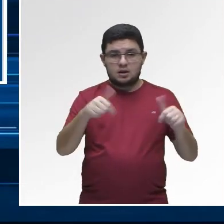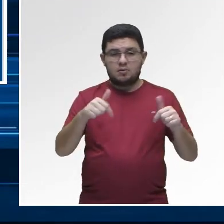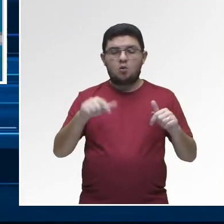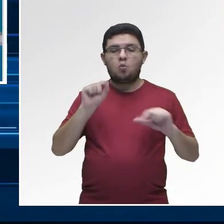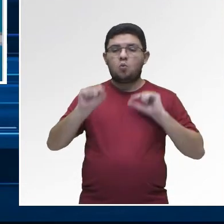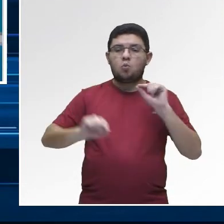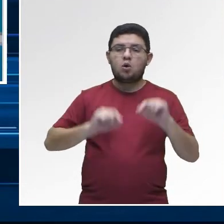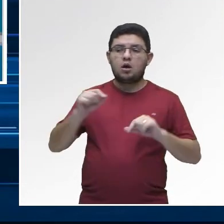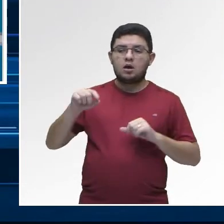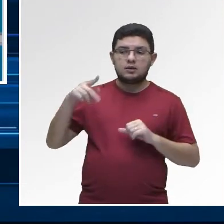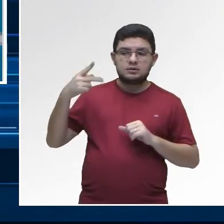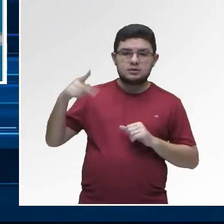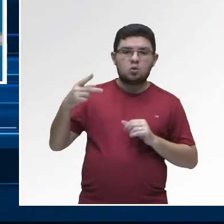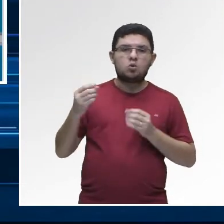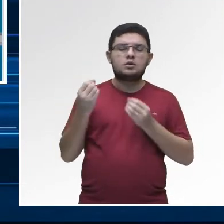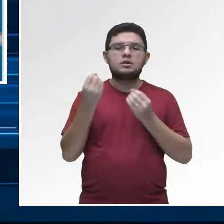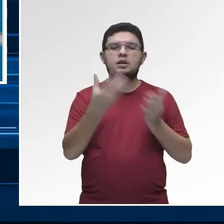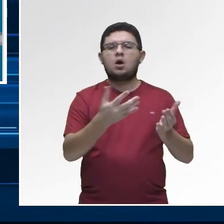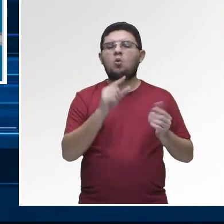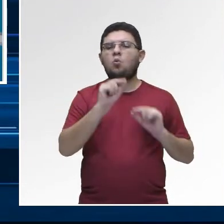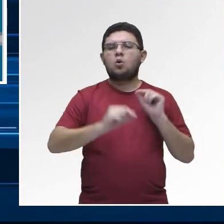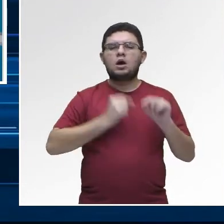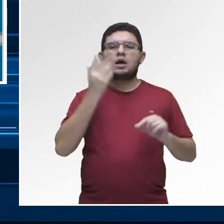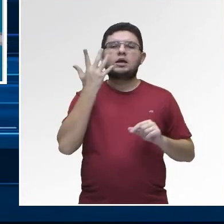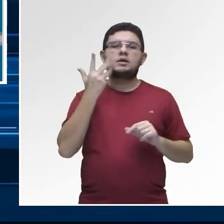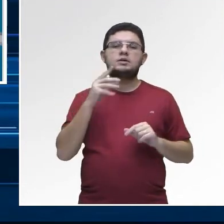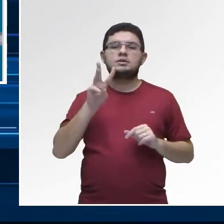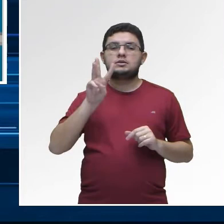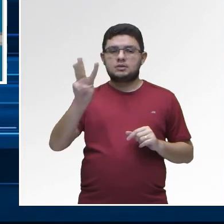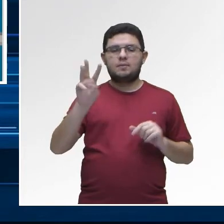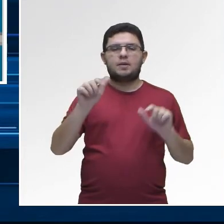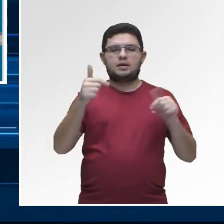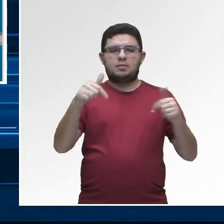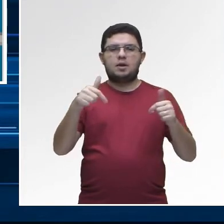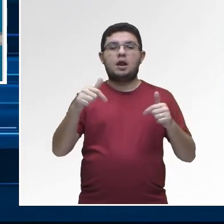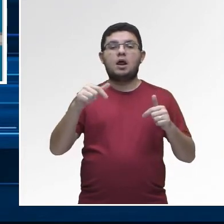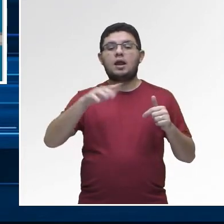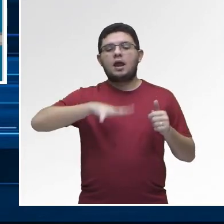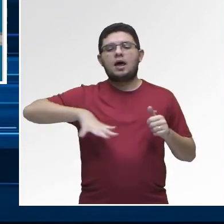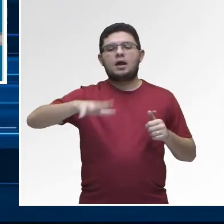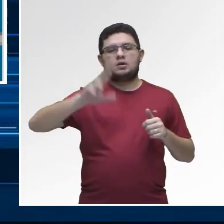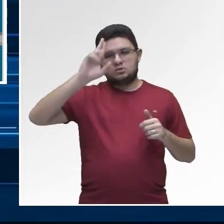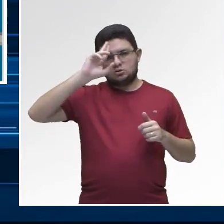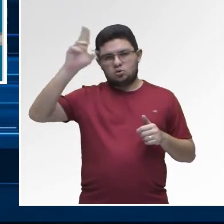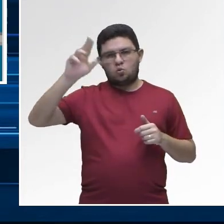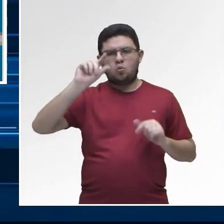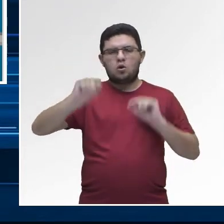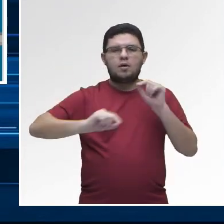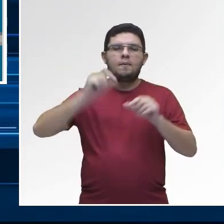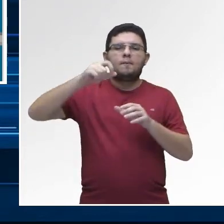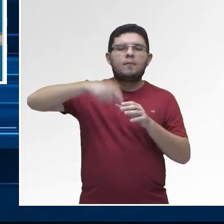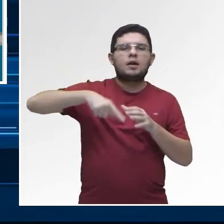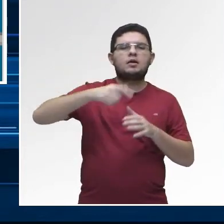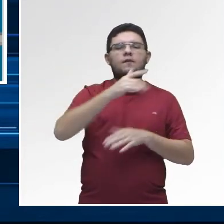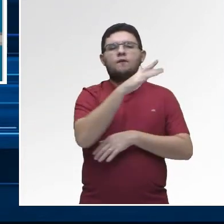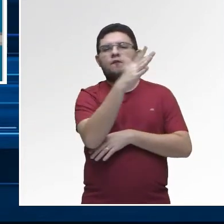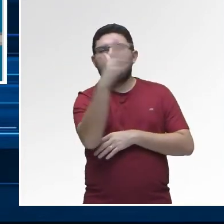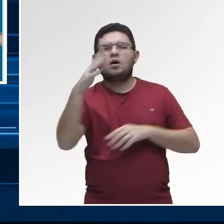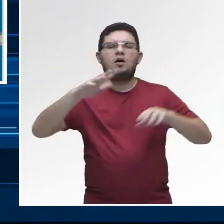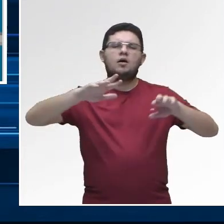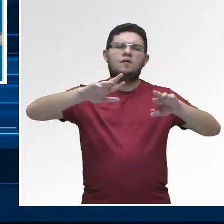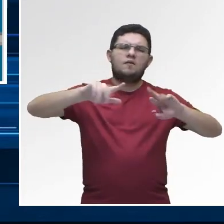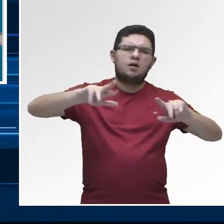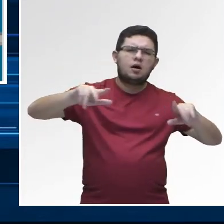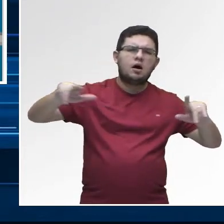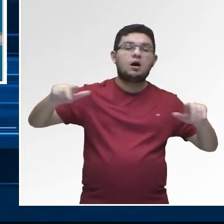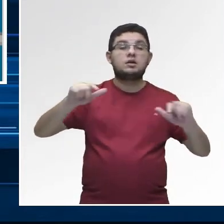de trabalho para as terras do senhor. Você tinha que ir lá plantar cevada, plantar trigo, plantar milho, plantar batata. Então, você